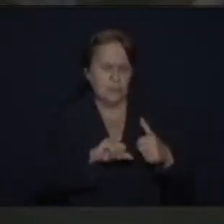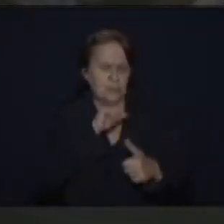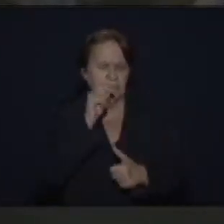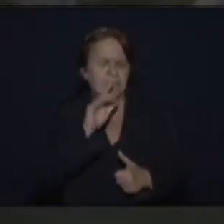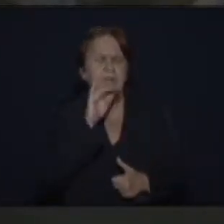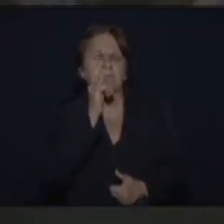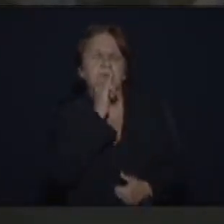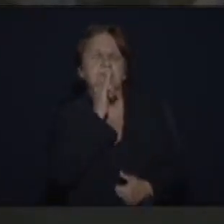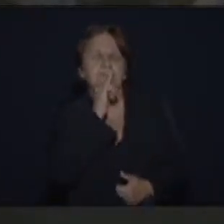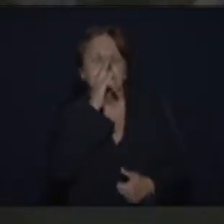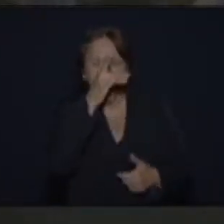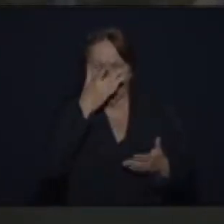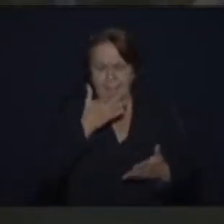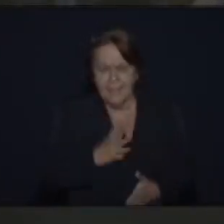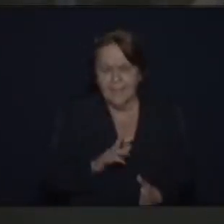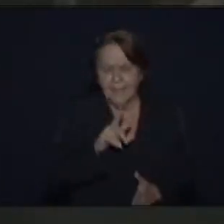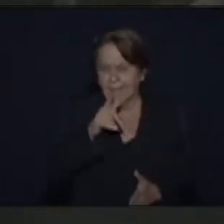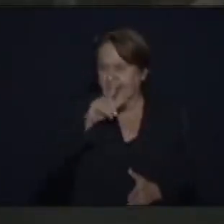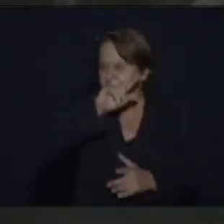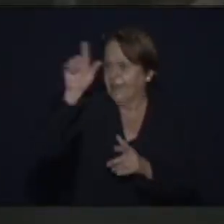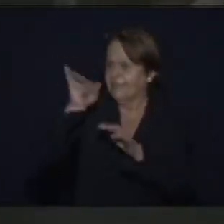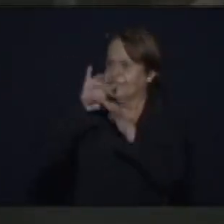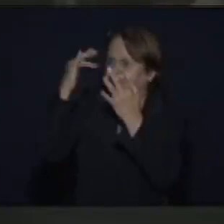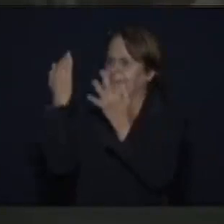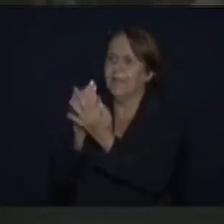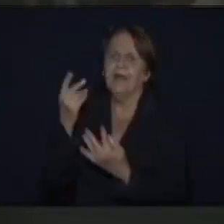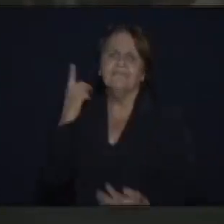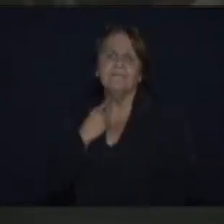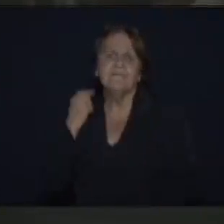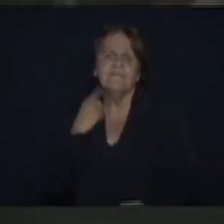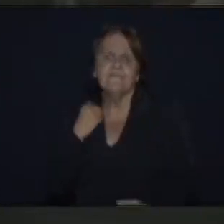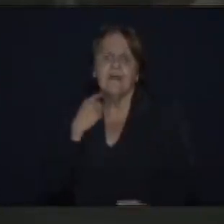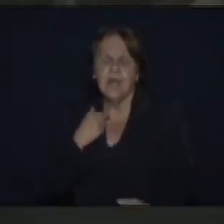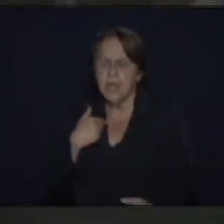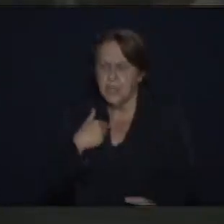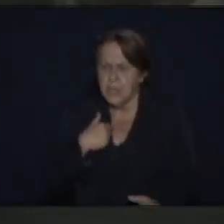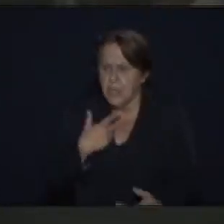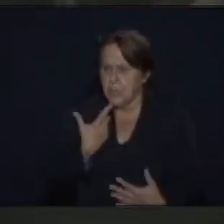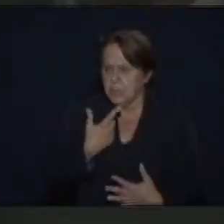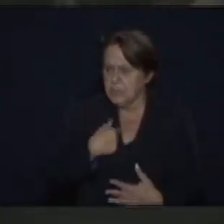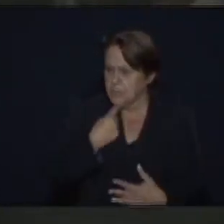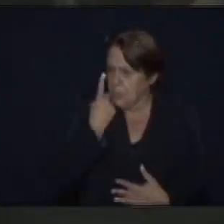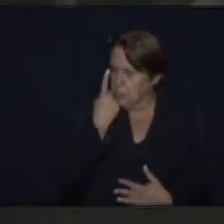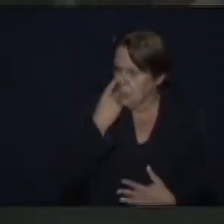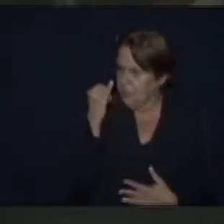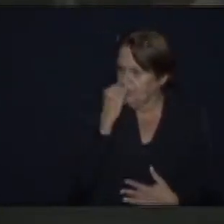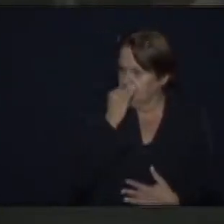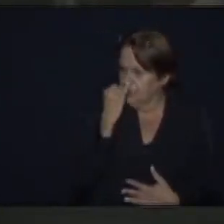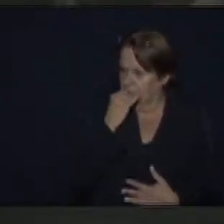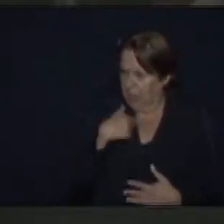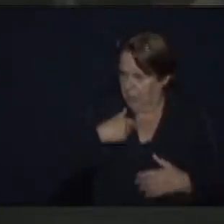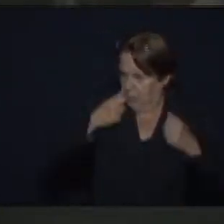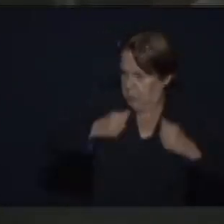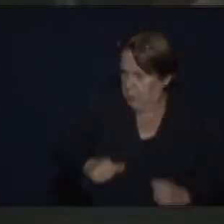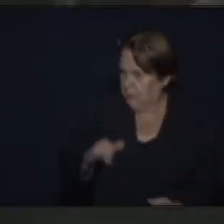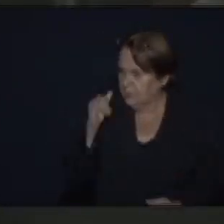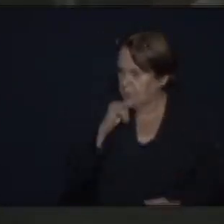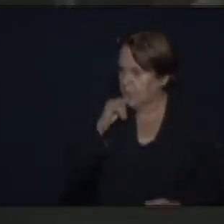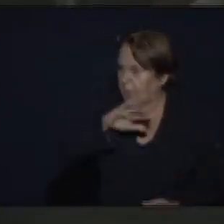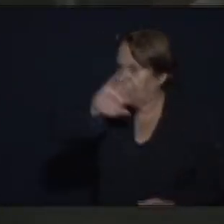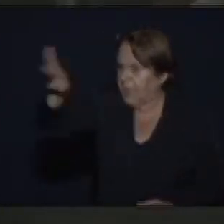casa que todo mundo torce para o Flamengo se um dia você pode ser o camisa do Fluminense vai ter que ter muita coragem para entrar na sua casa e enfrentar toda a